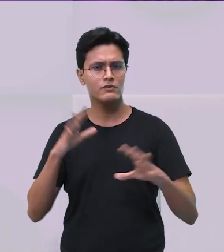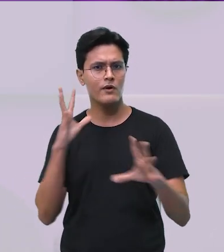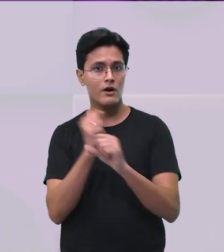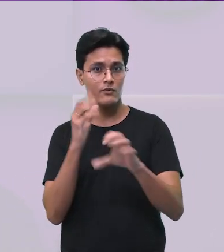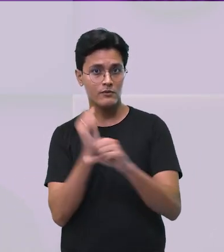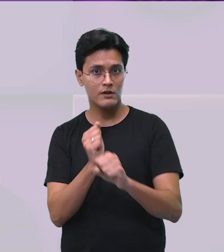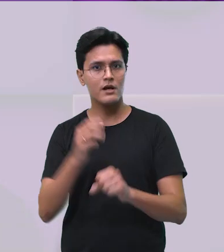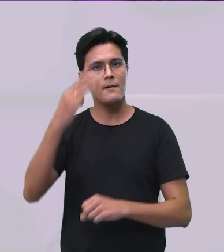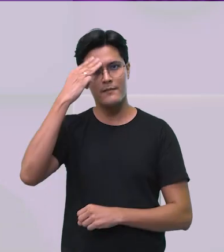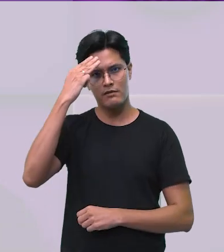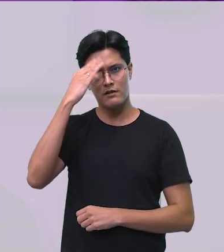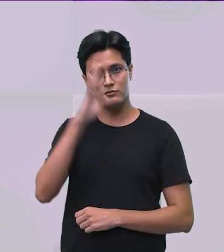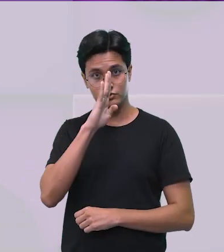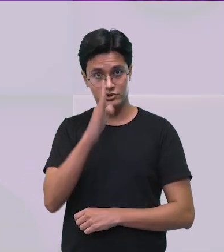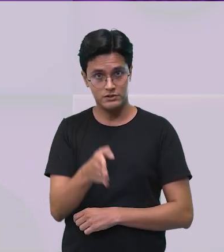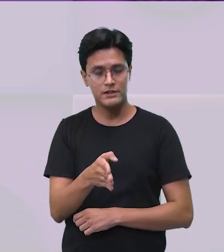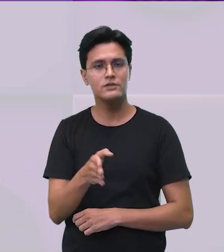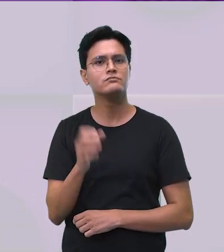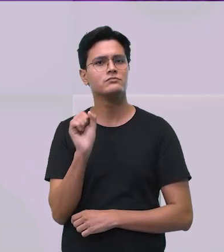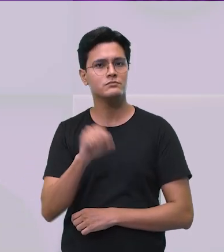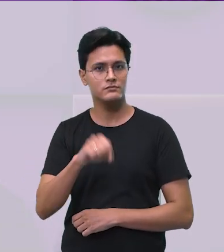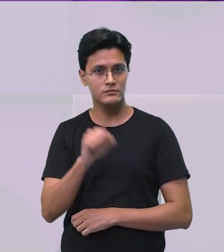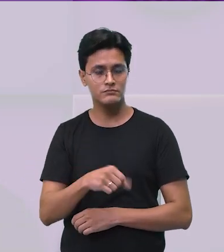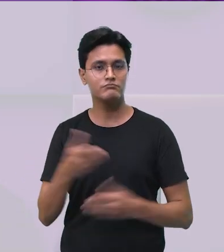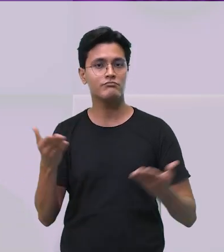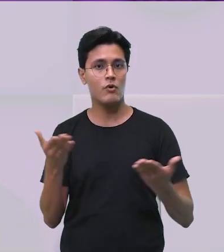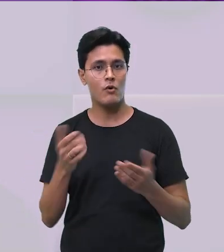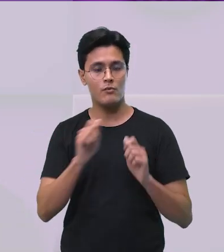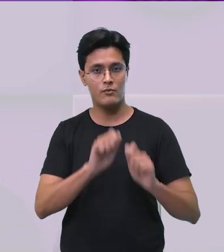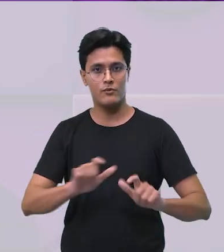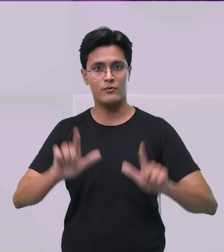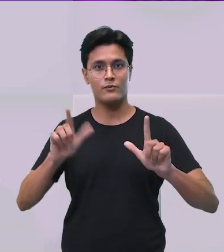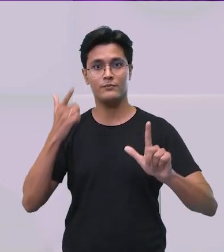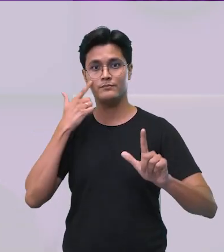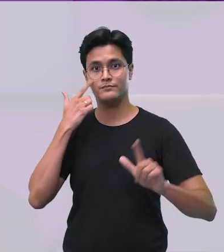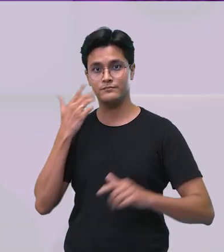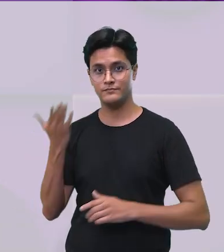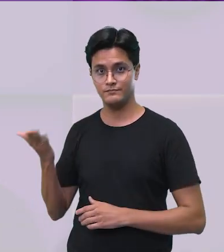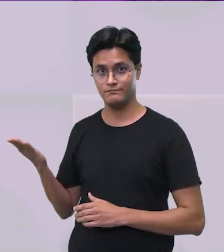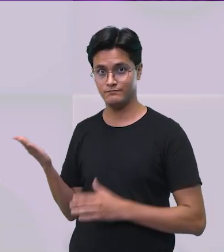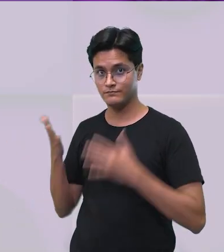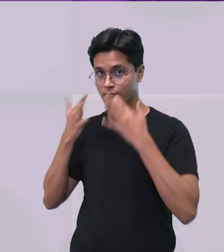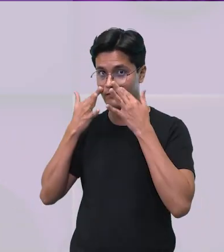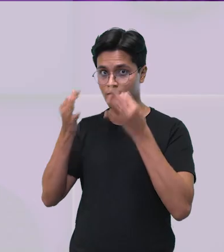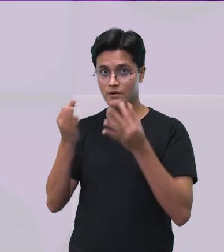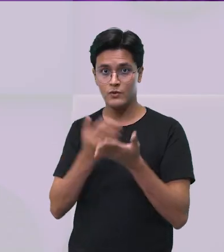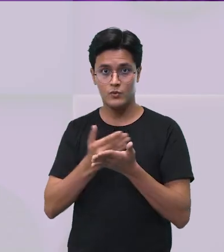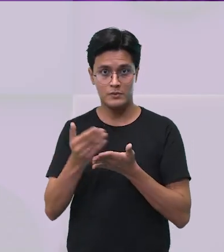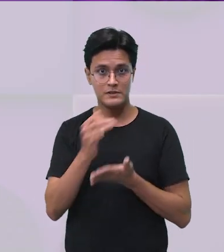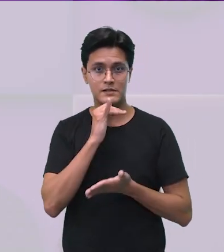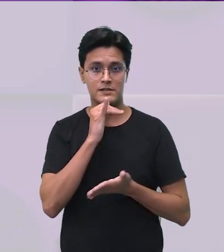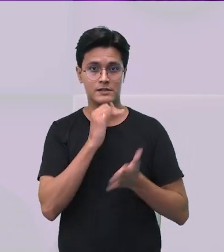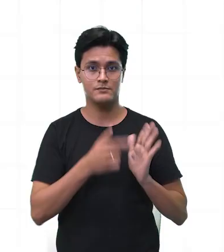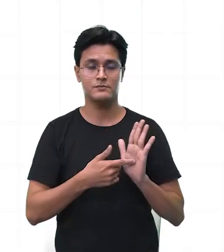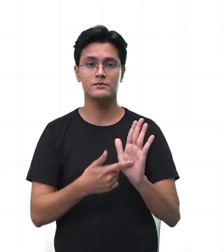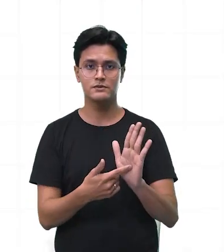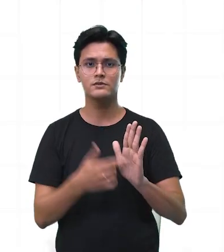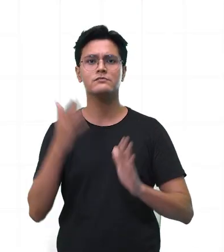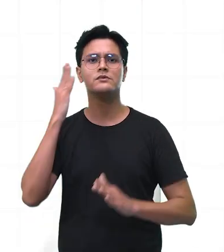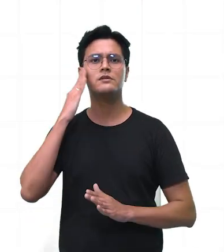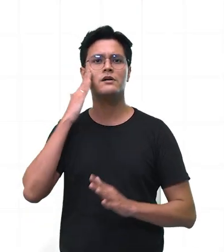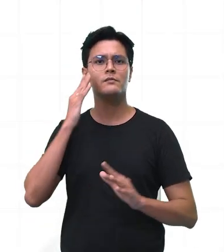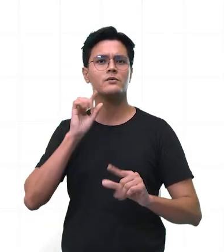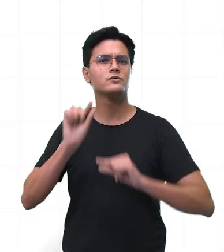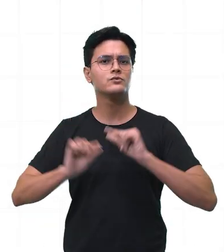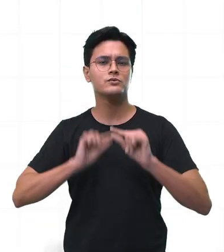Pode. É o que nós vamos verificar na nossa cartela. Então, atenção, vamos iniciar aí então com esse exemplo. Nós sabemos